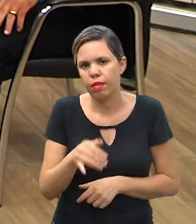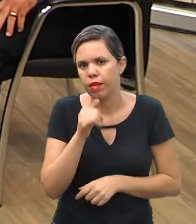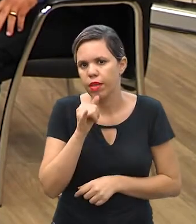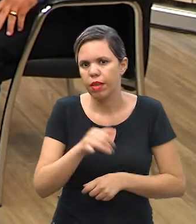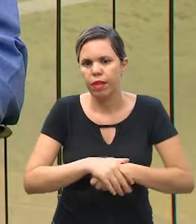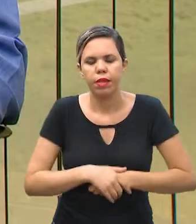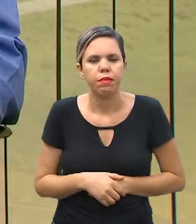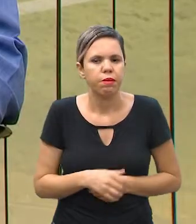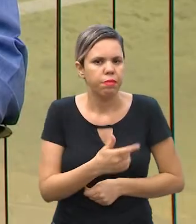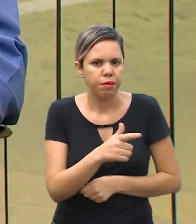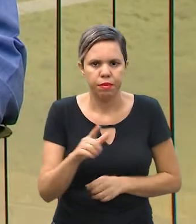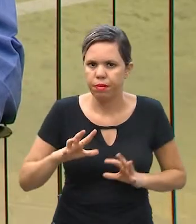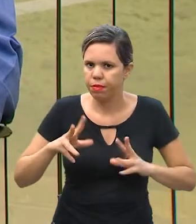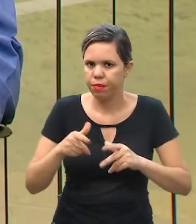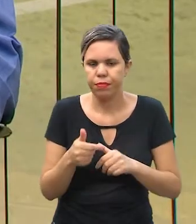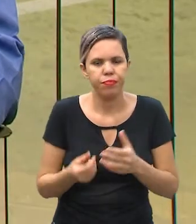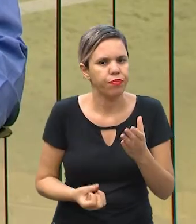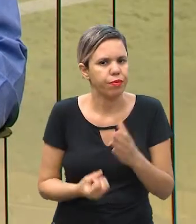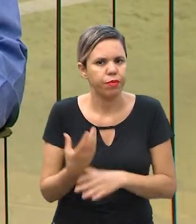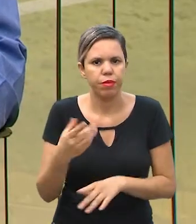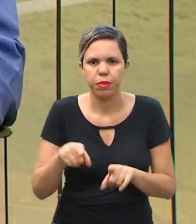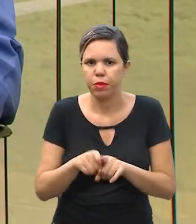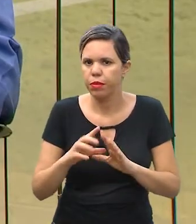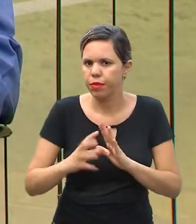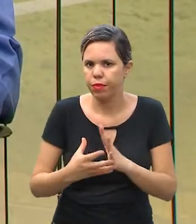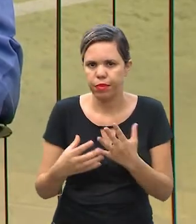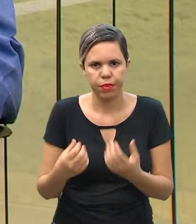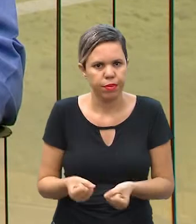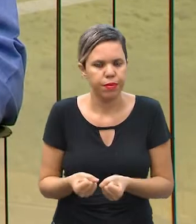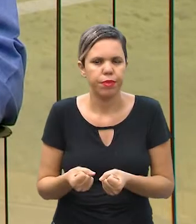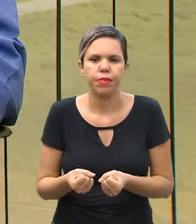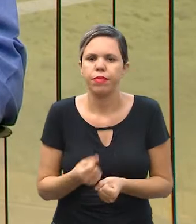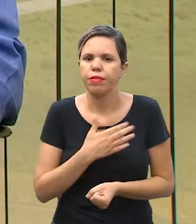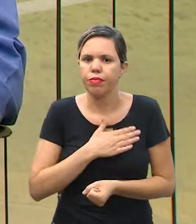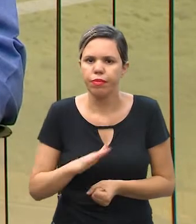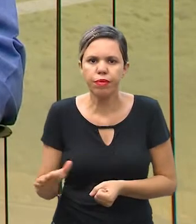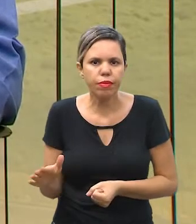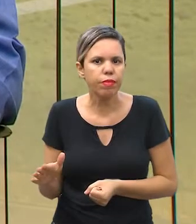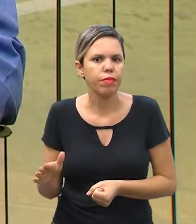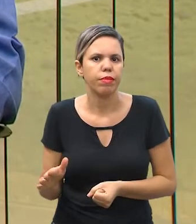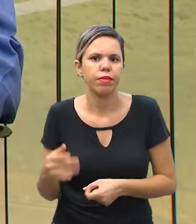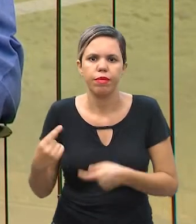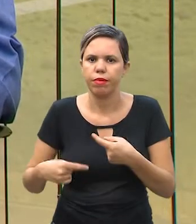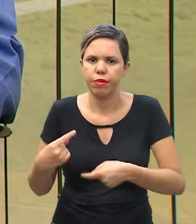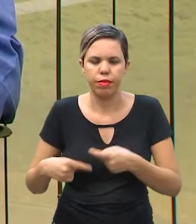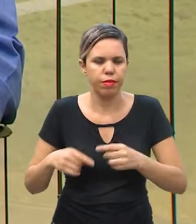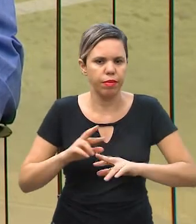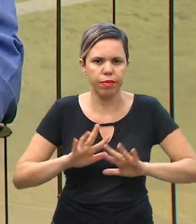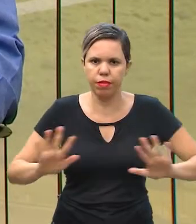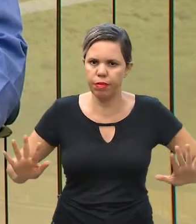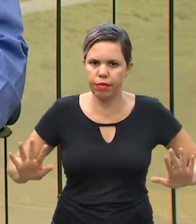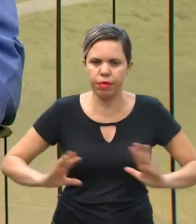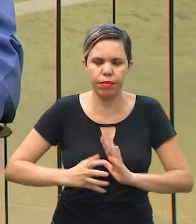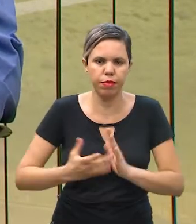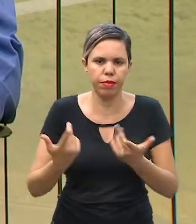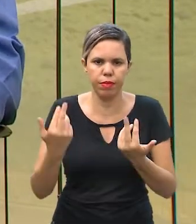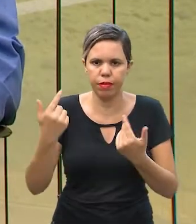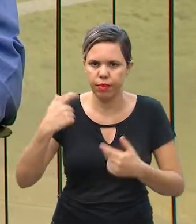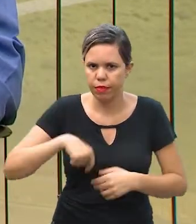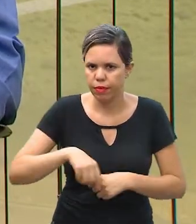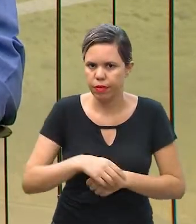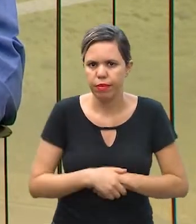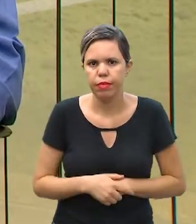por exemplo, não são todos filiados, tem alguns que não gostam muito de discutir política partidária como